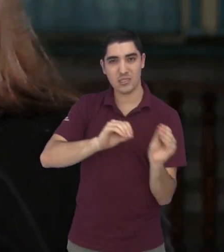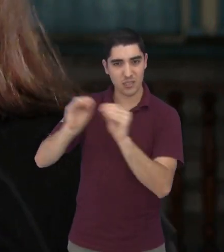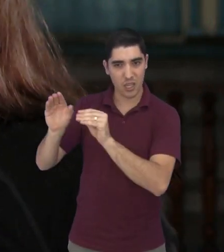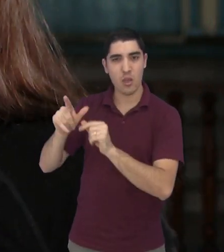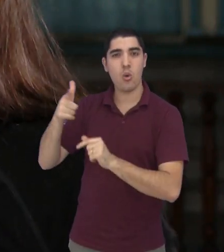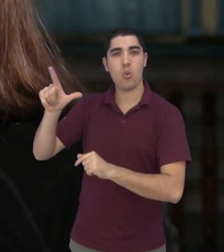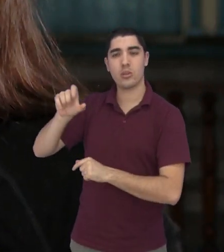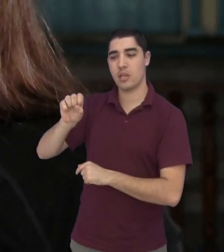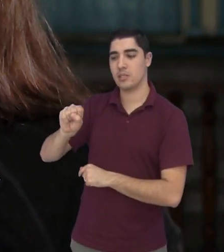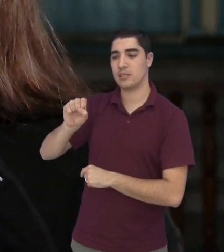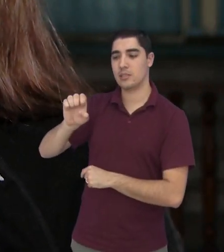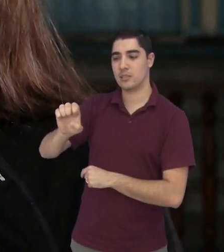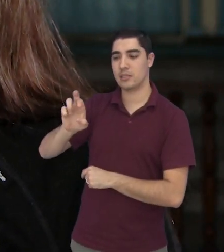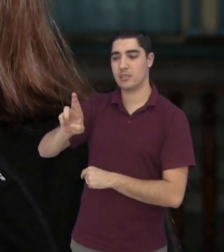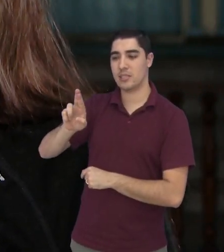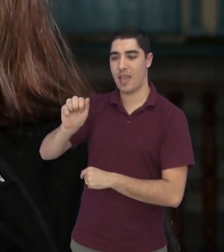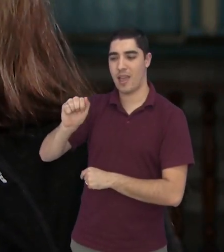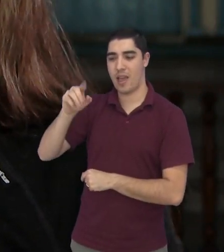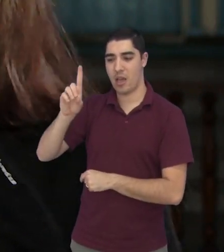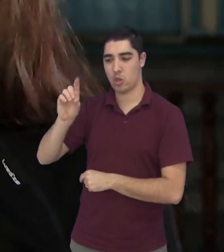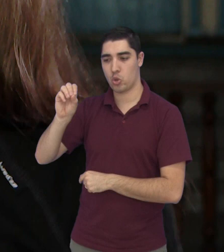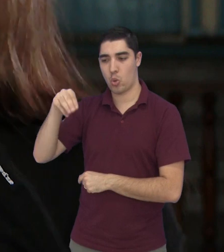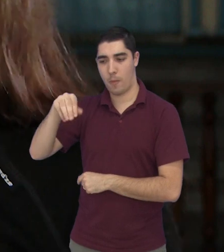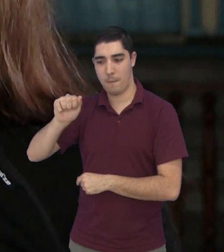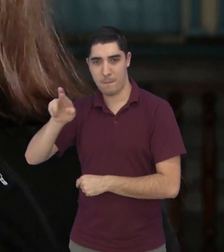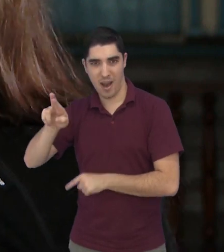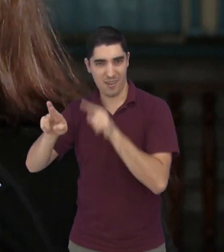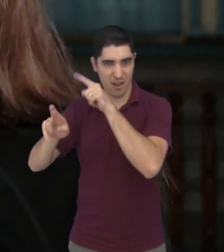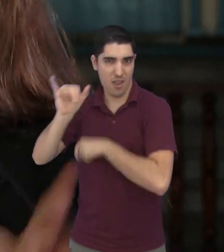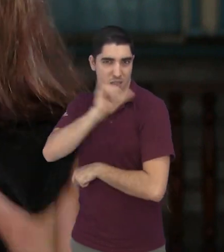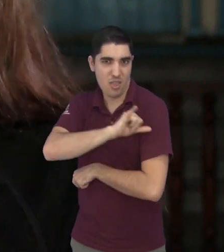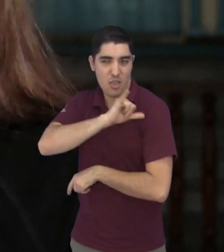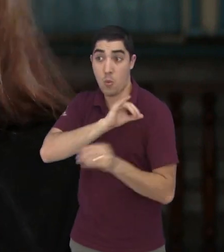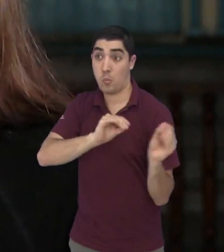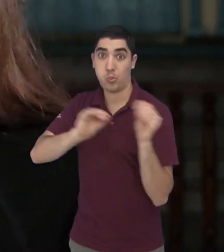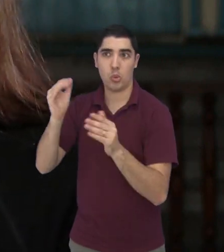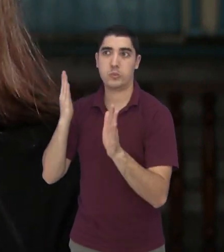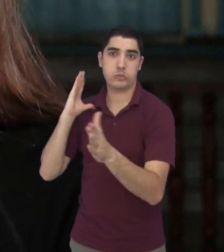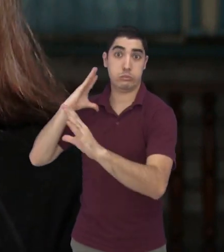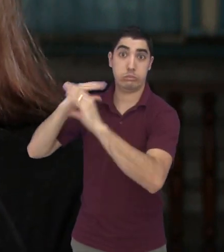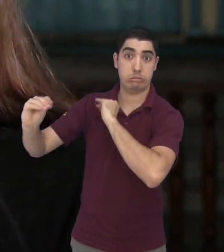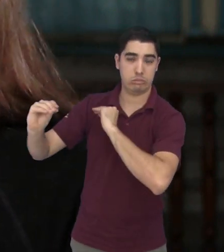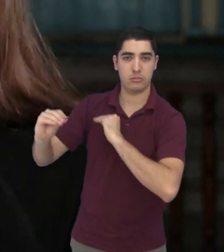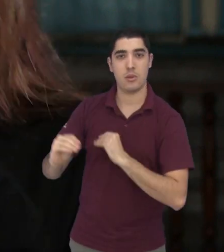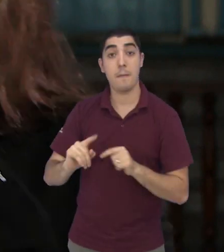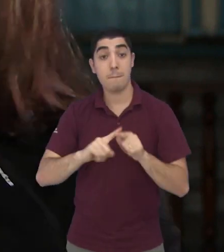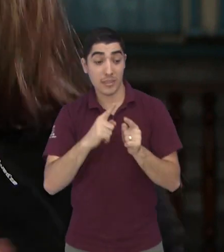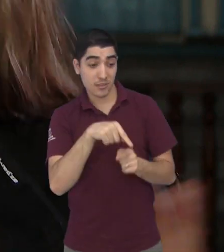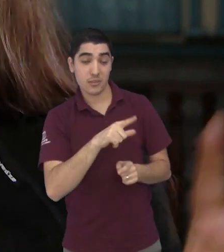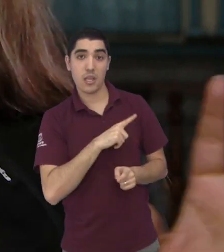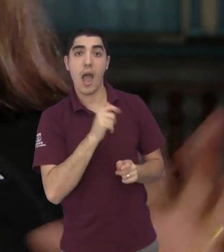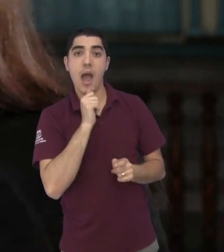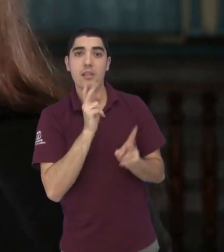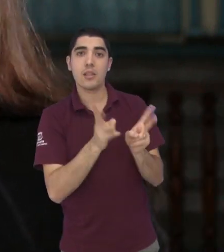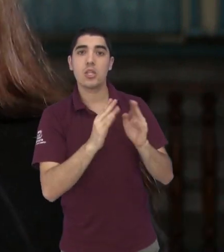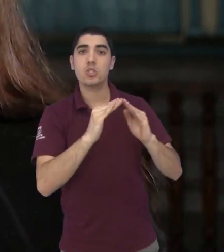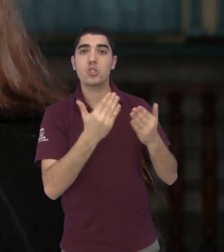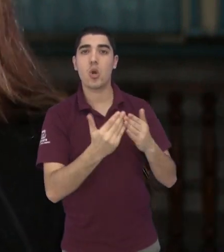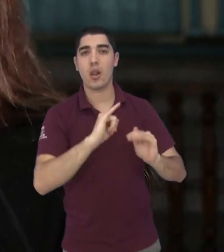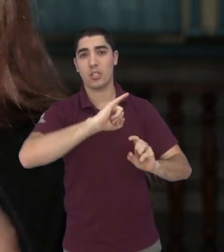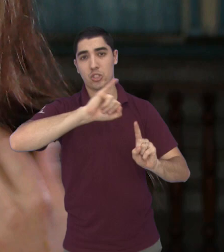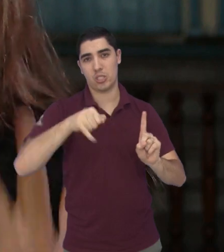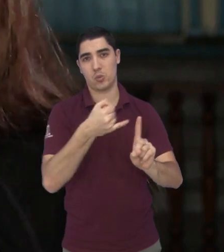para fugir do homem branco. Tá? E aqui a gente tinha um colégio jesuítico, mas aí é outra